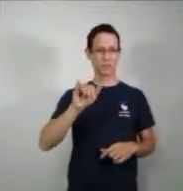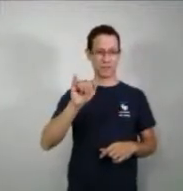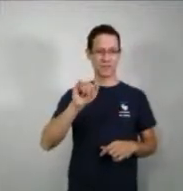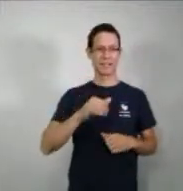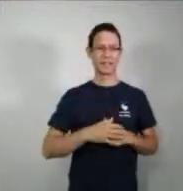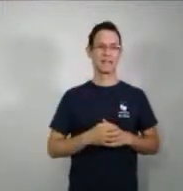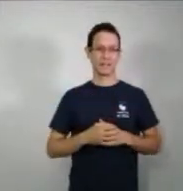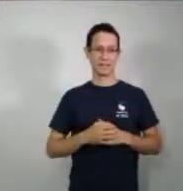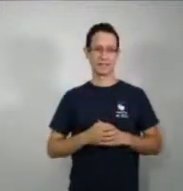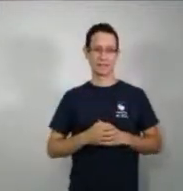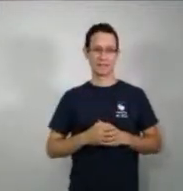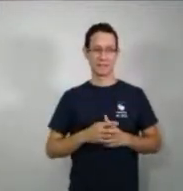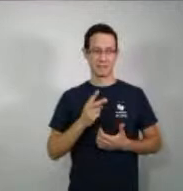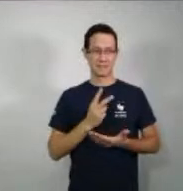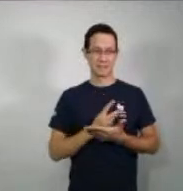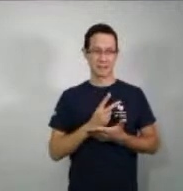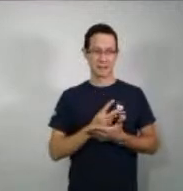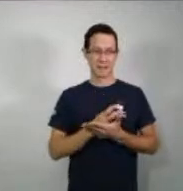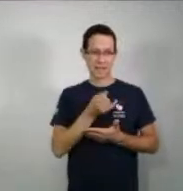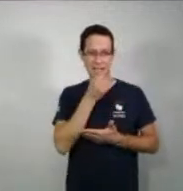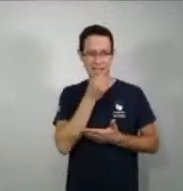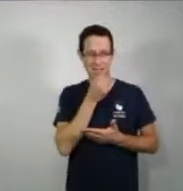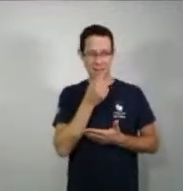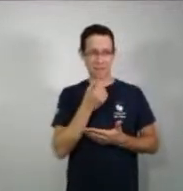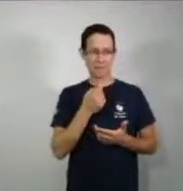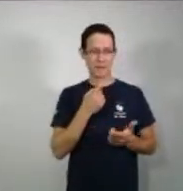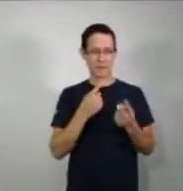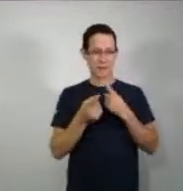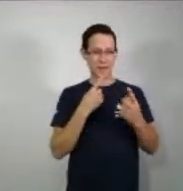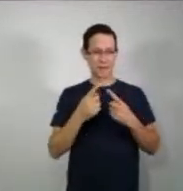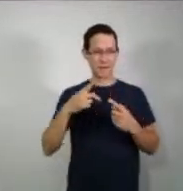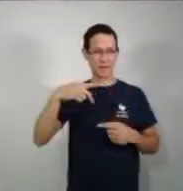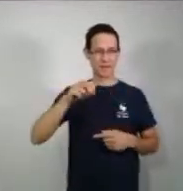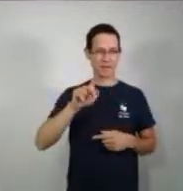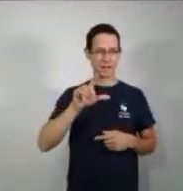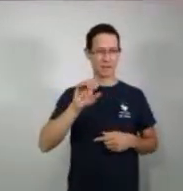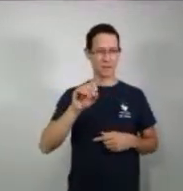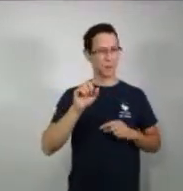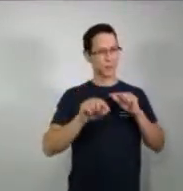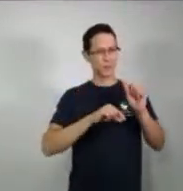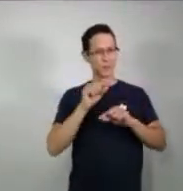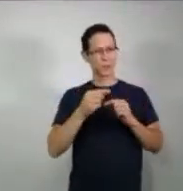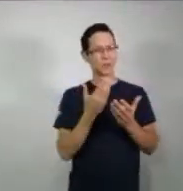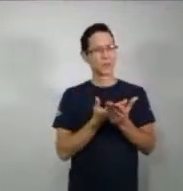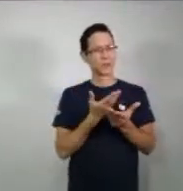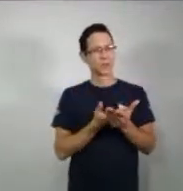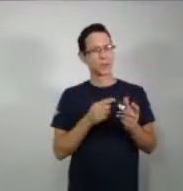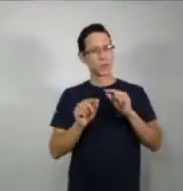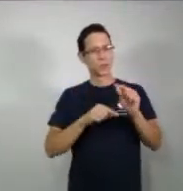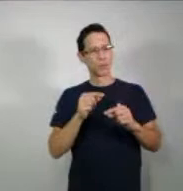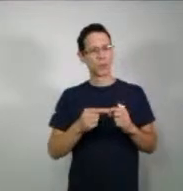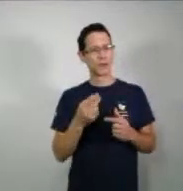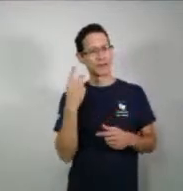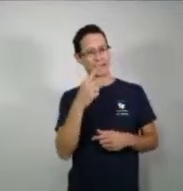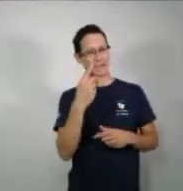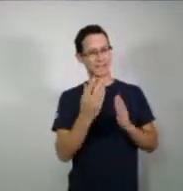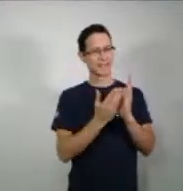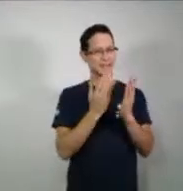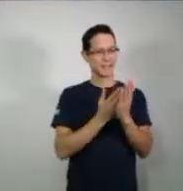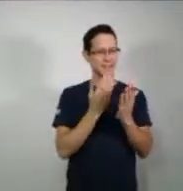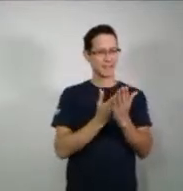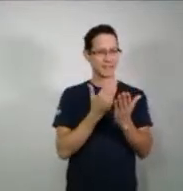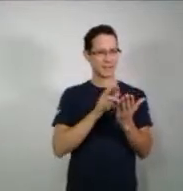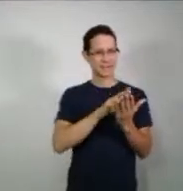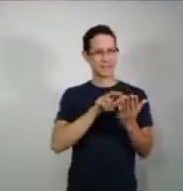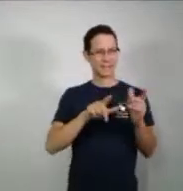Eu sempre das pessoas, quando a gente fala em Paulo Rony, eu falo: você está estudando quem? Ah, eu estudo a obra do Paulo Rony. E sempre o